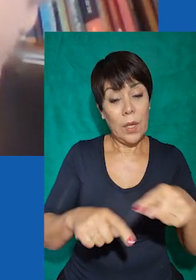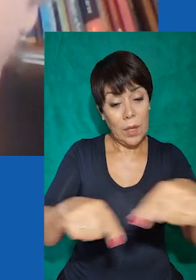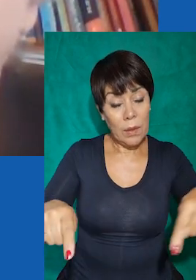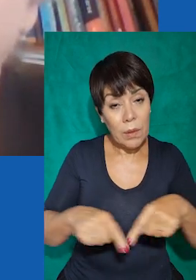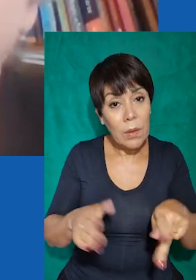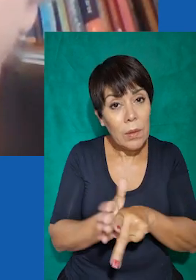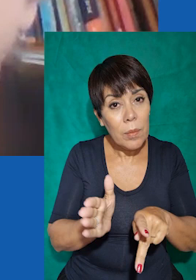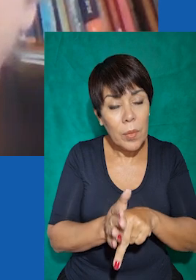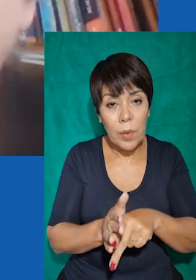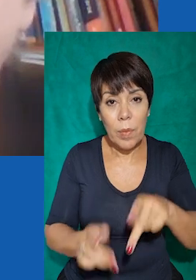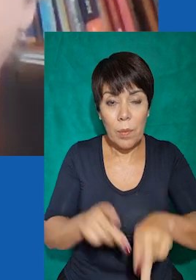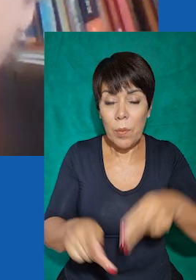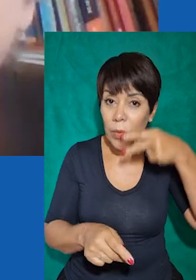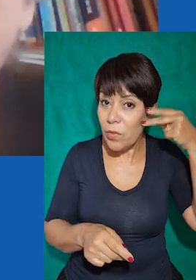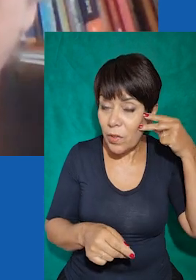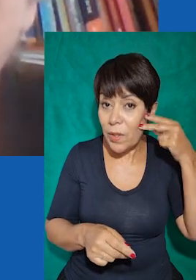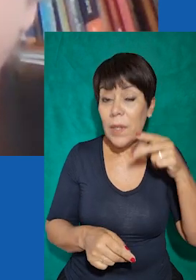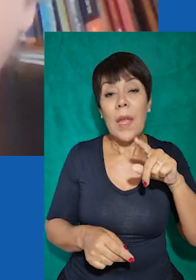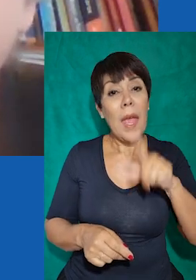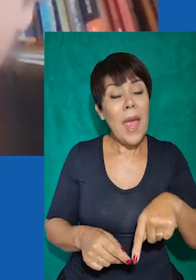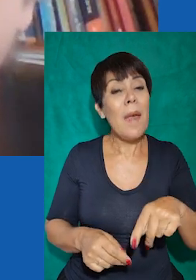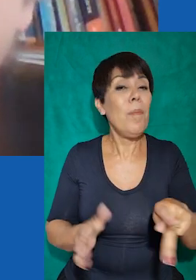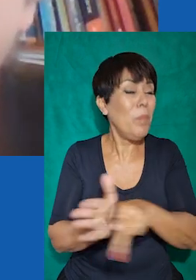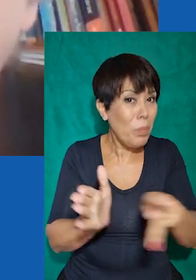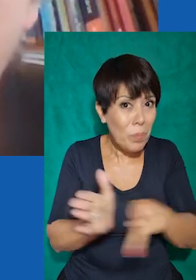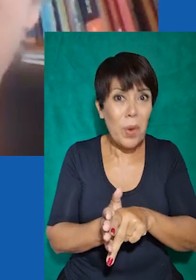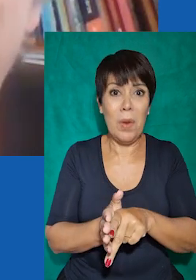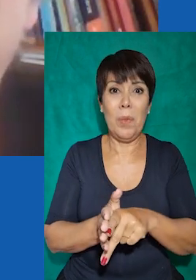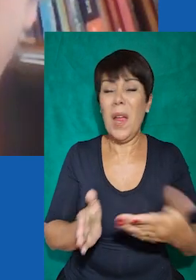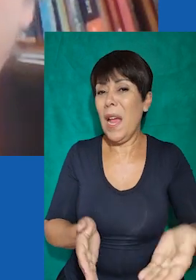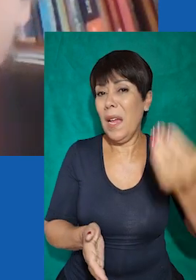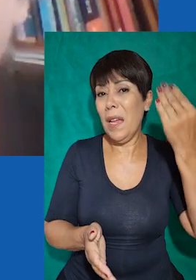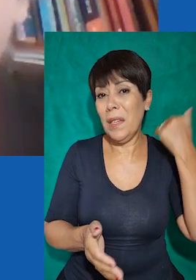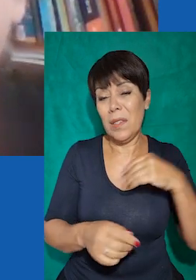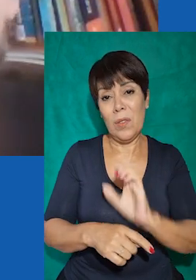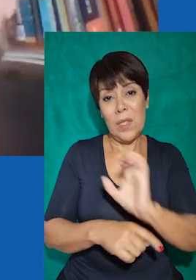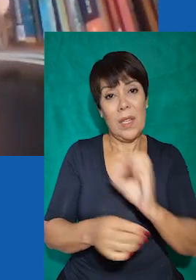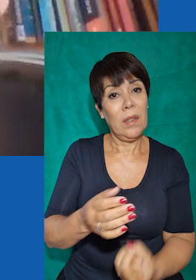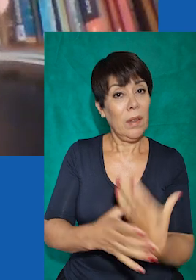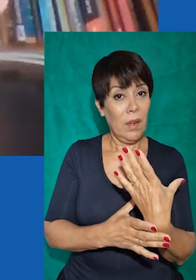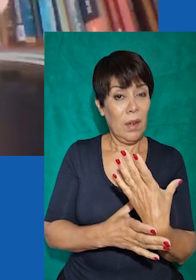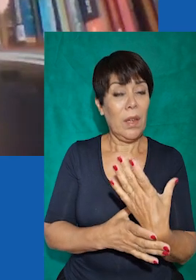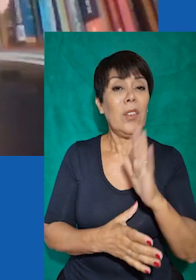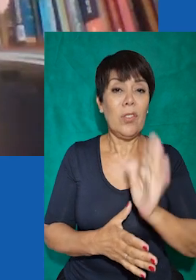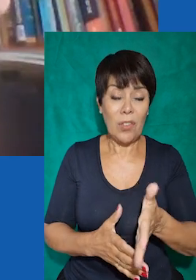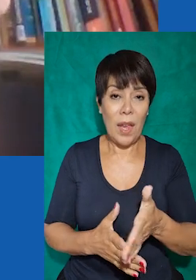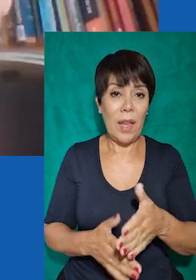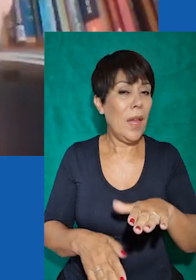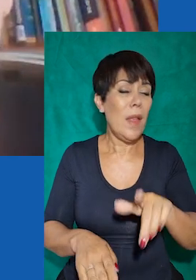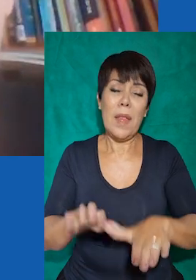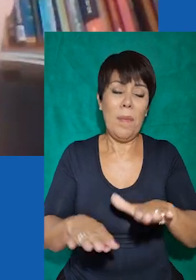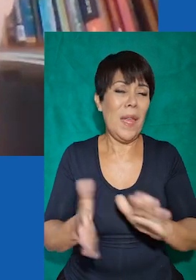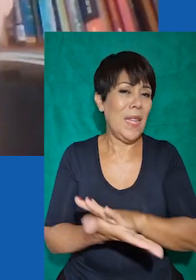indígenas são congênitas, são originárias, são anteriores ao Estado, elas não dependem